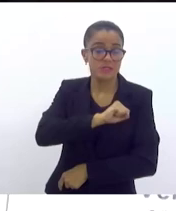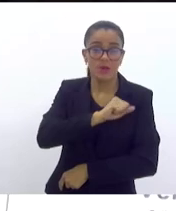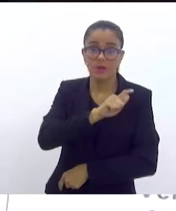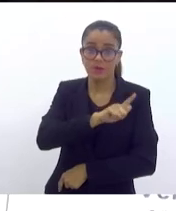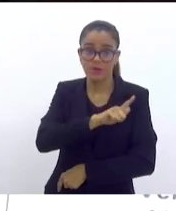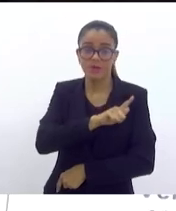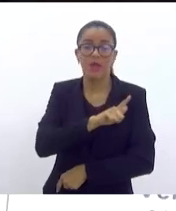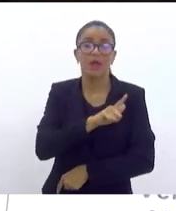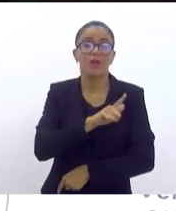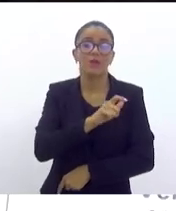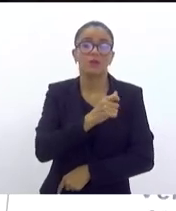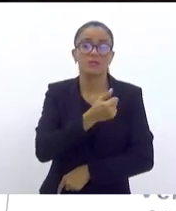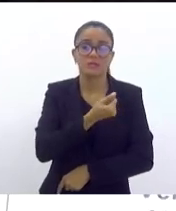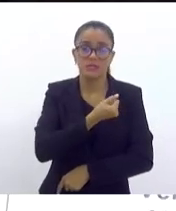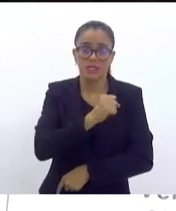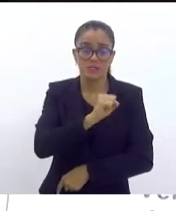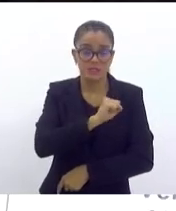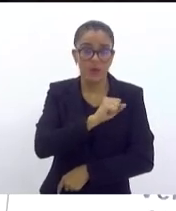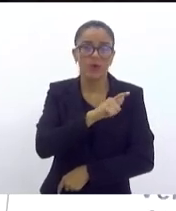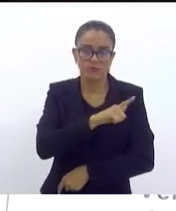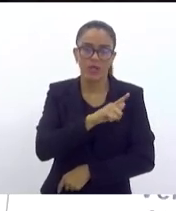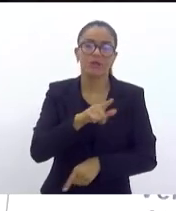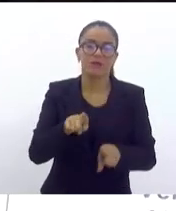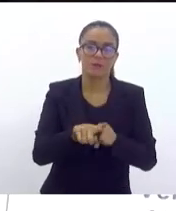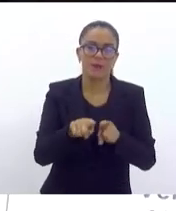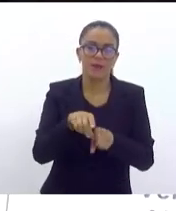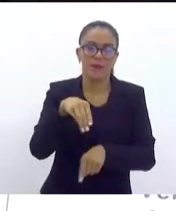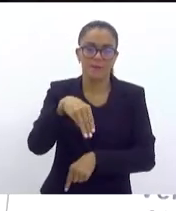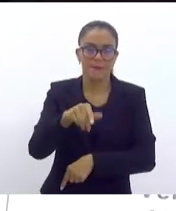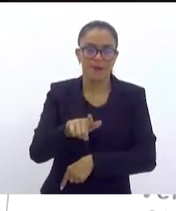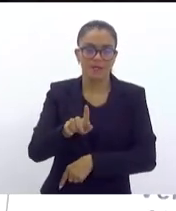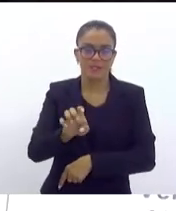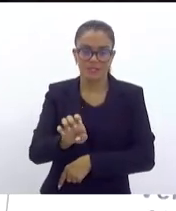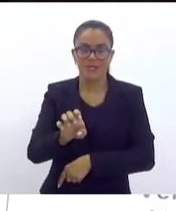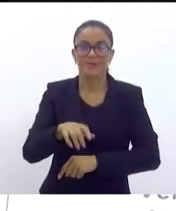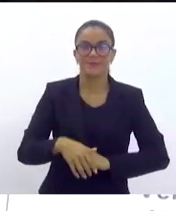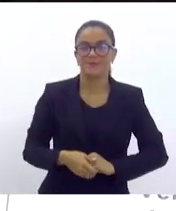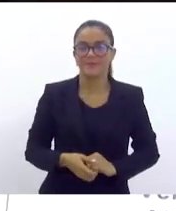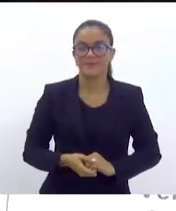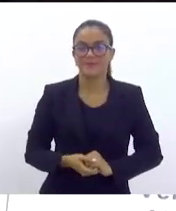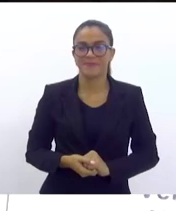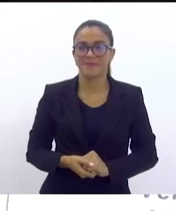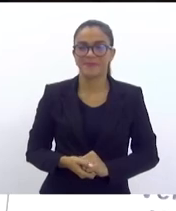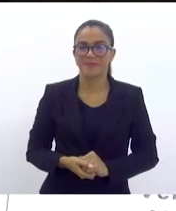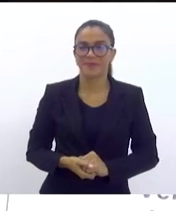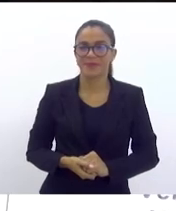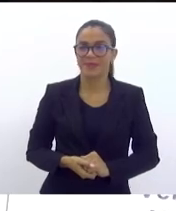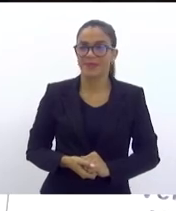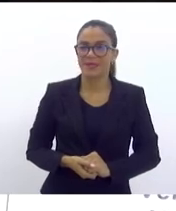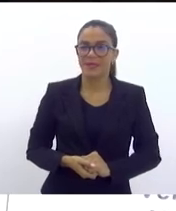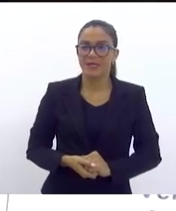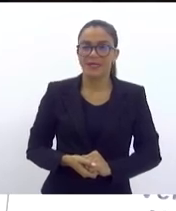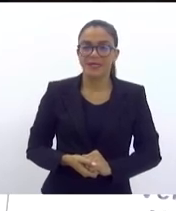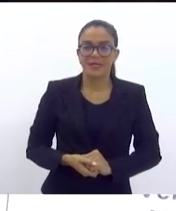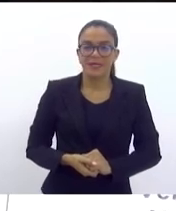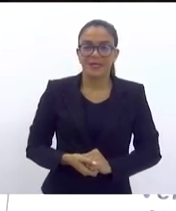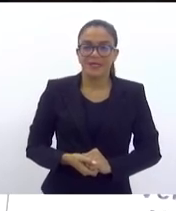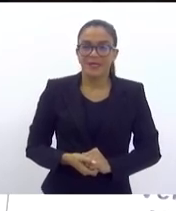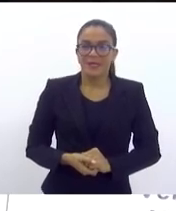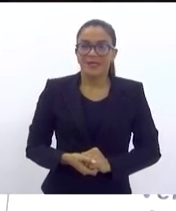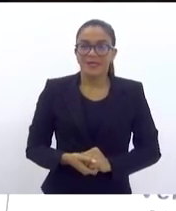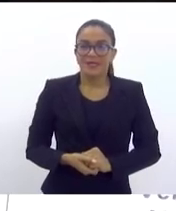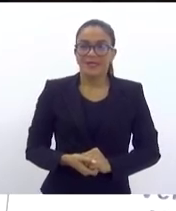Magé não temos ainda histórico de de consumo e venda